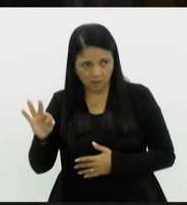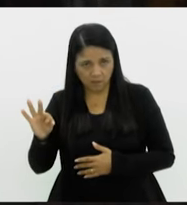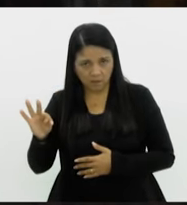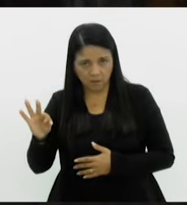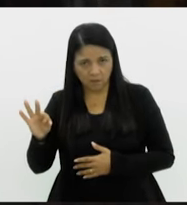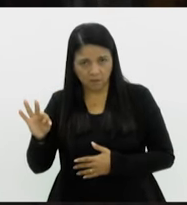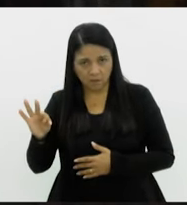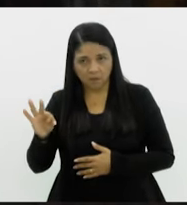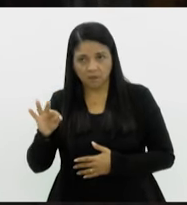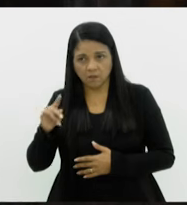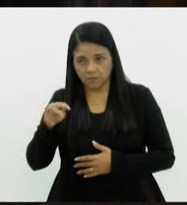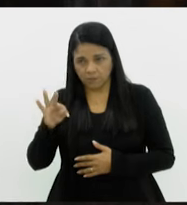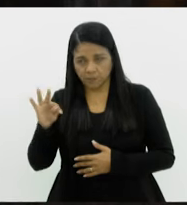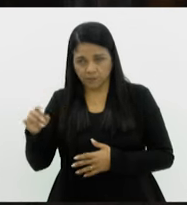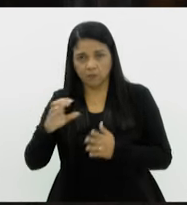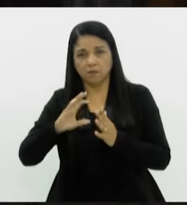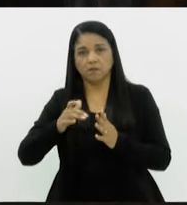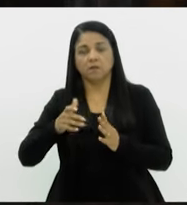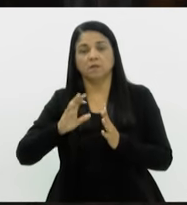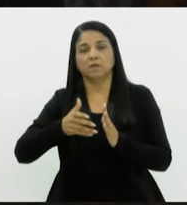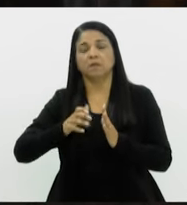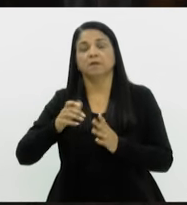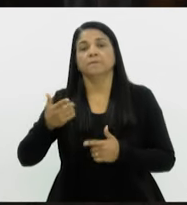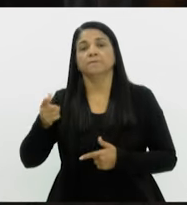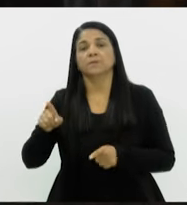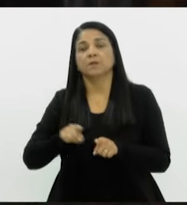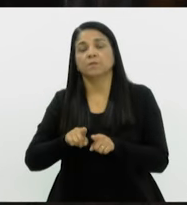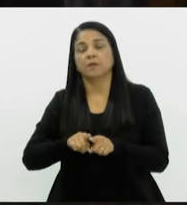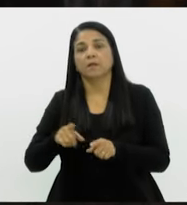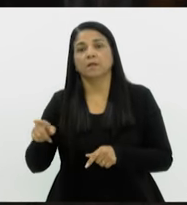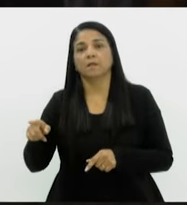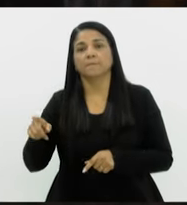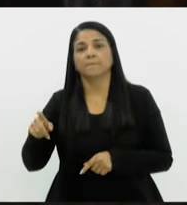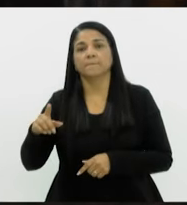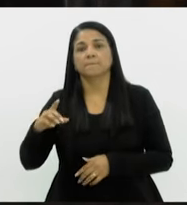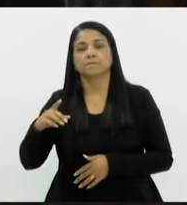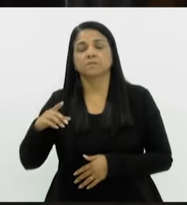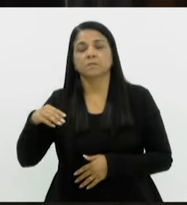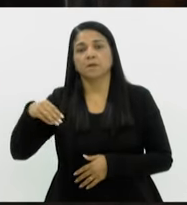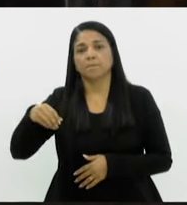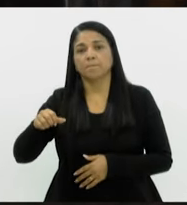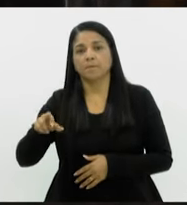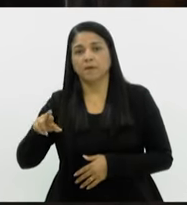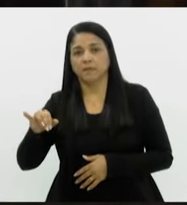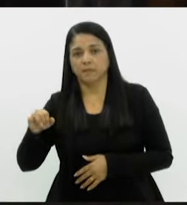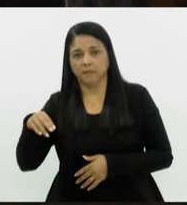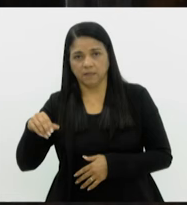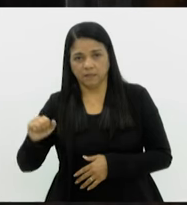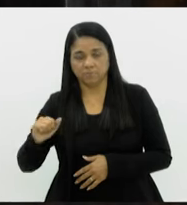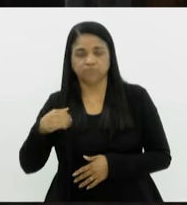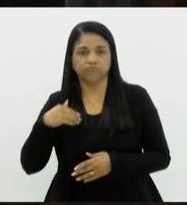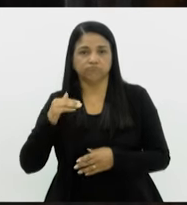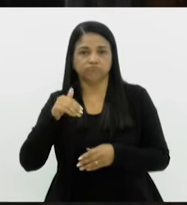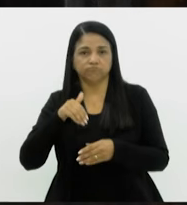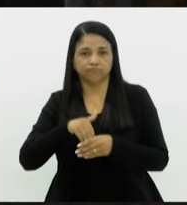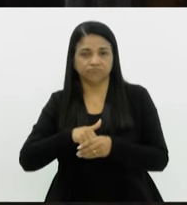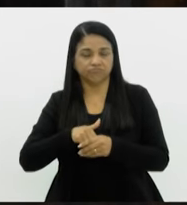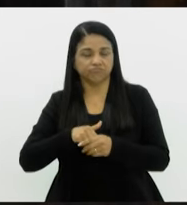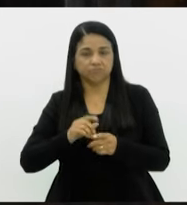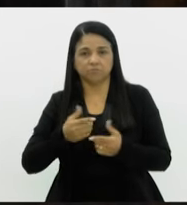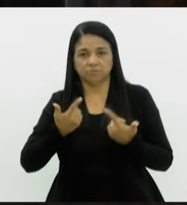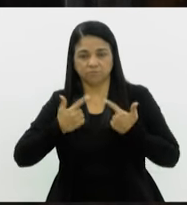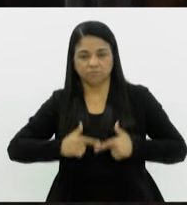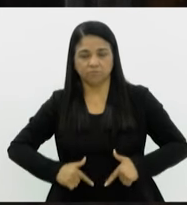Do PT? Do PT e abstenção da deputada Marina. Mais algum registro de